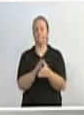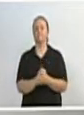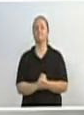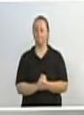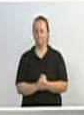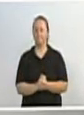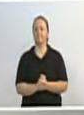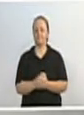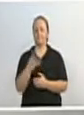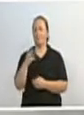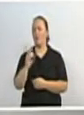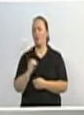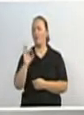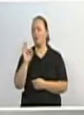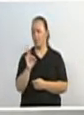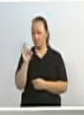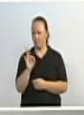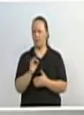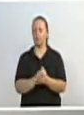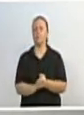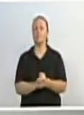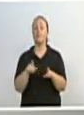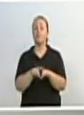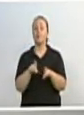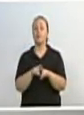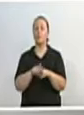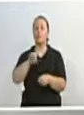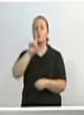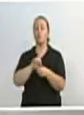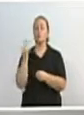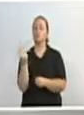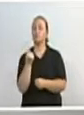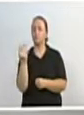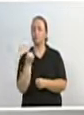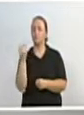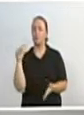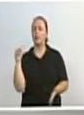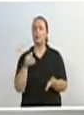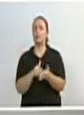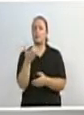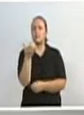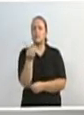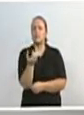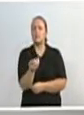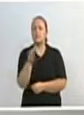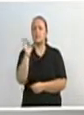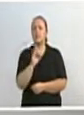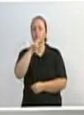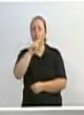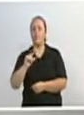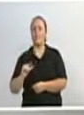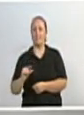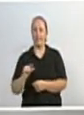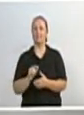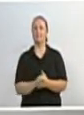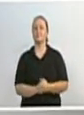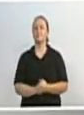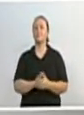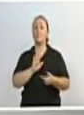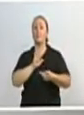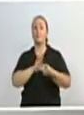né, 40%. E do empreendedor individual, do microempreendedor individual, em até 60%. Ou seja, é uma